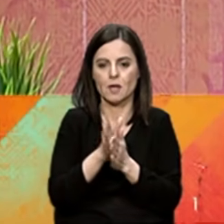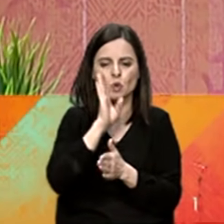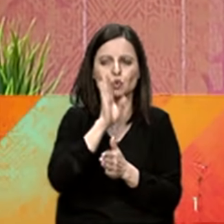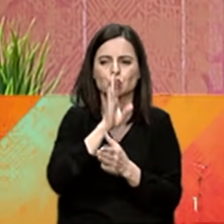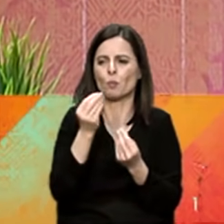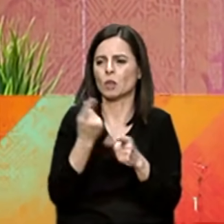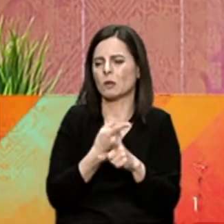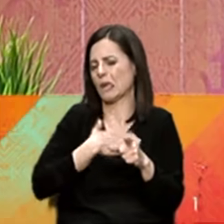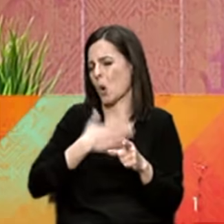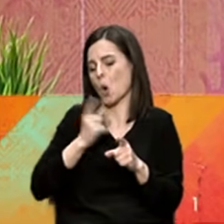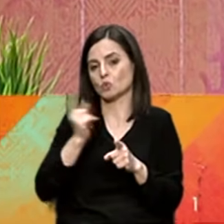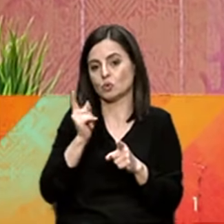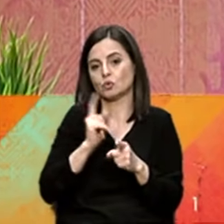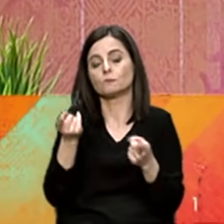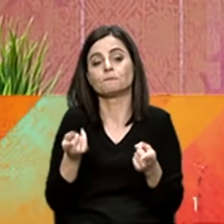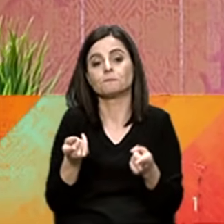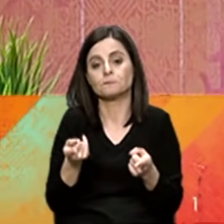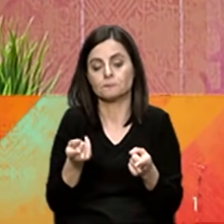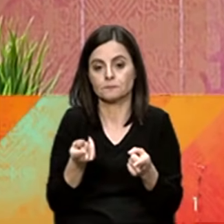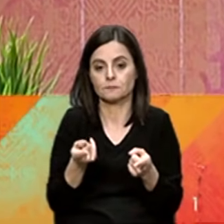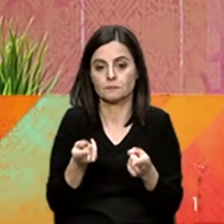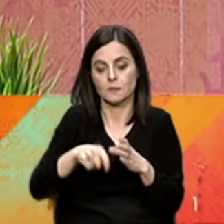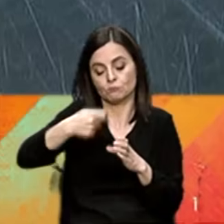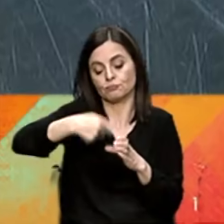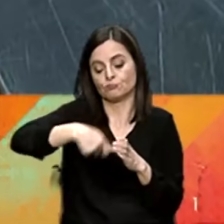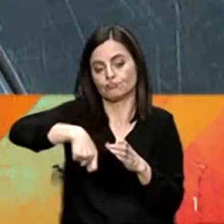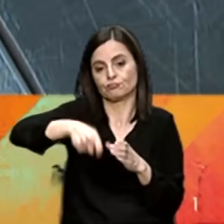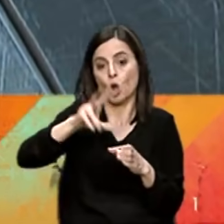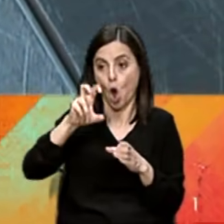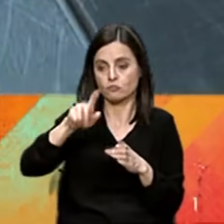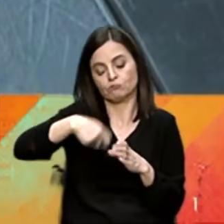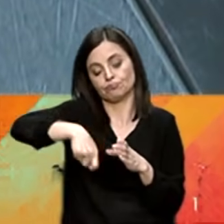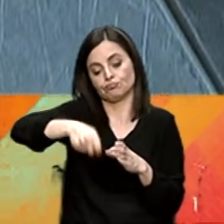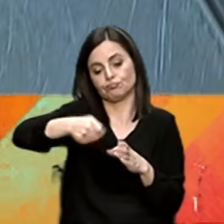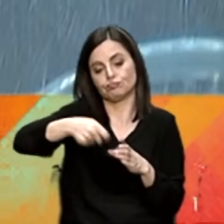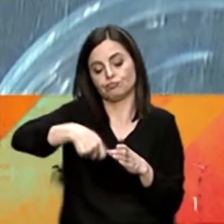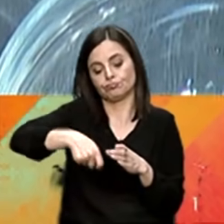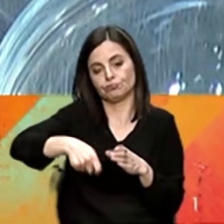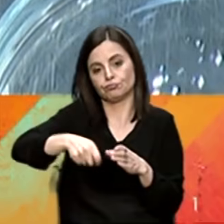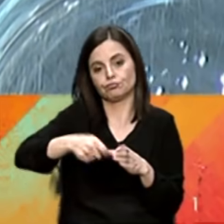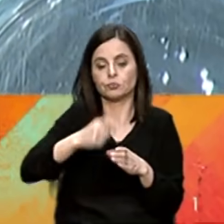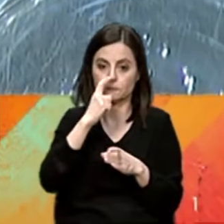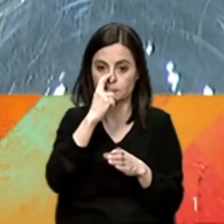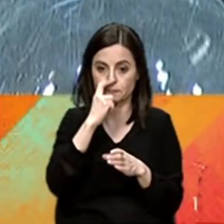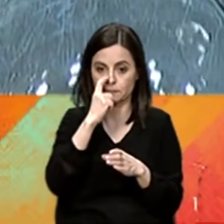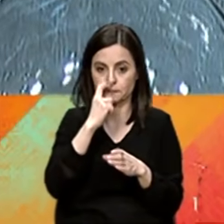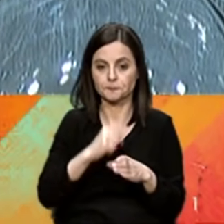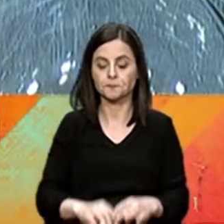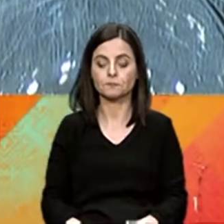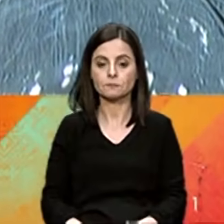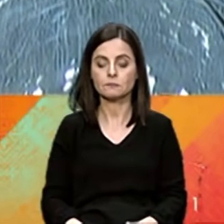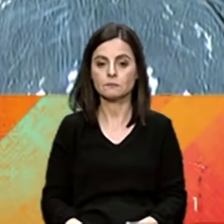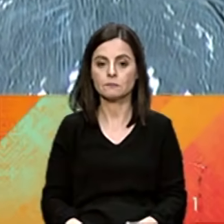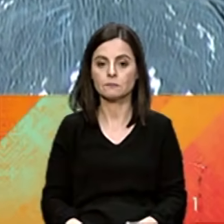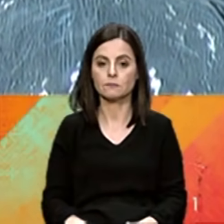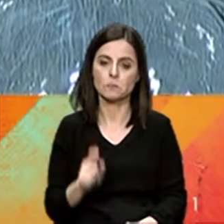mais nada, Sónia, vamos mesmo fazer aqui. Batem-se os ovos, como se fôssemos fazer ovos mexidos. Exato. Ou uma omelete. Sim, temos por aqui